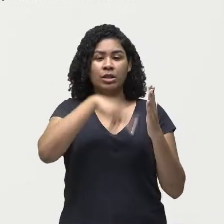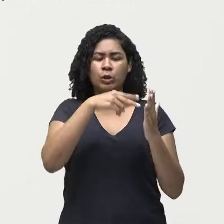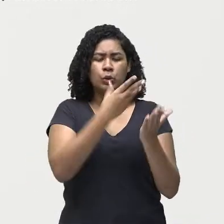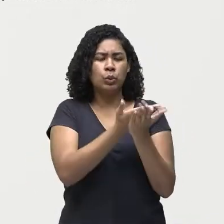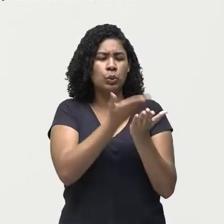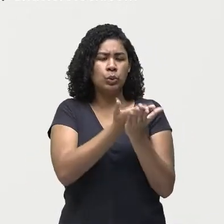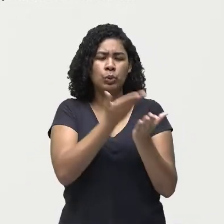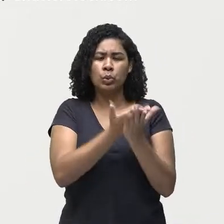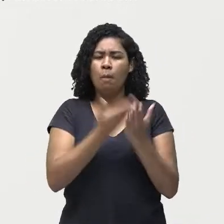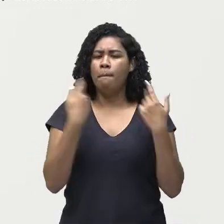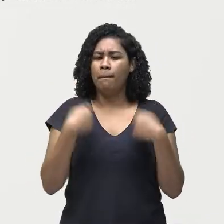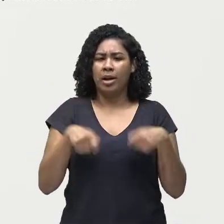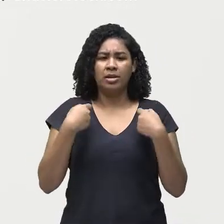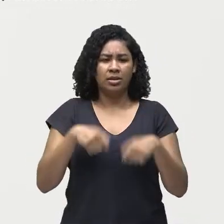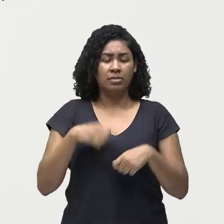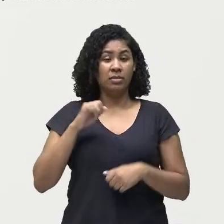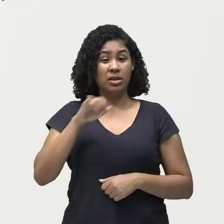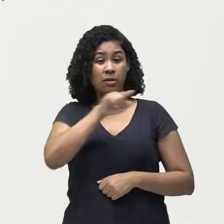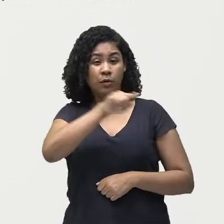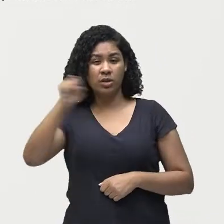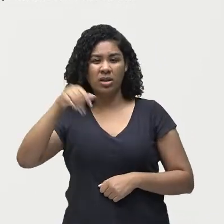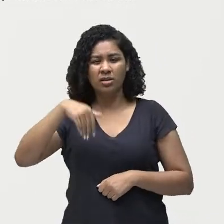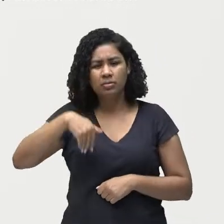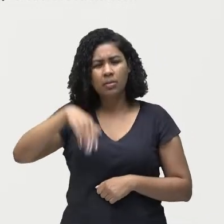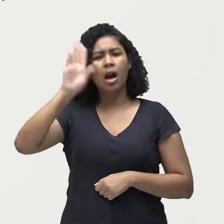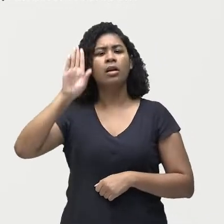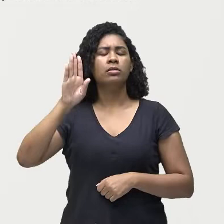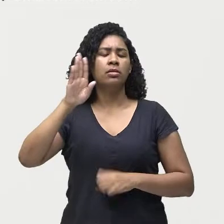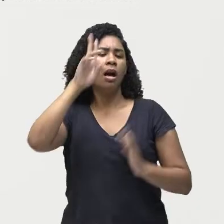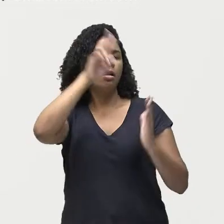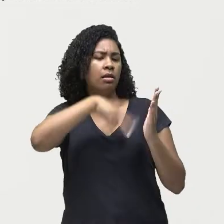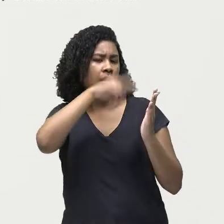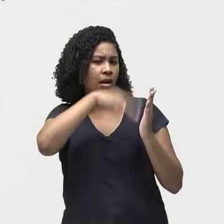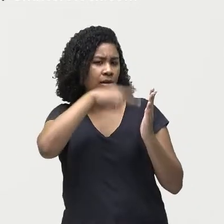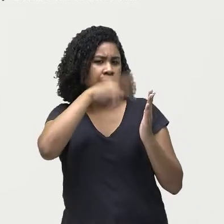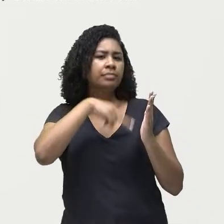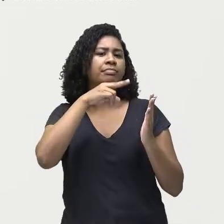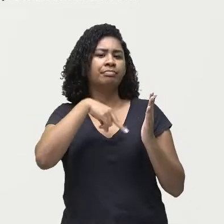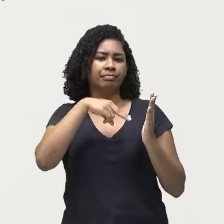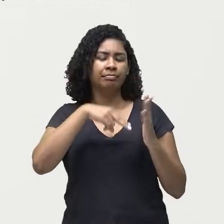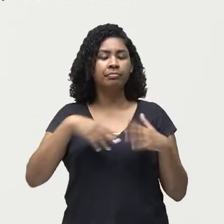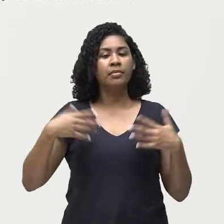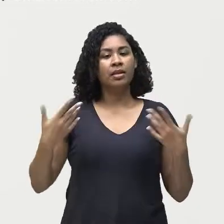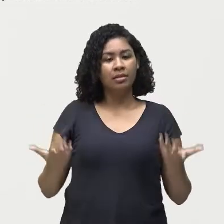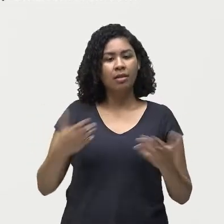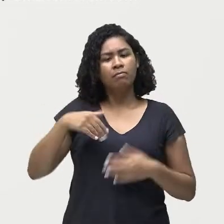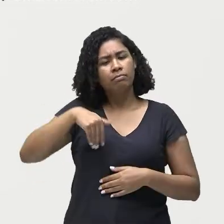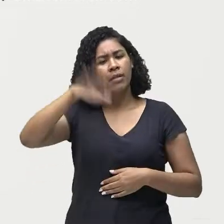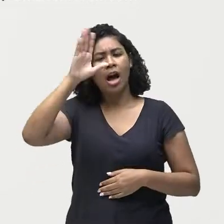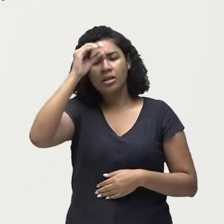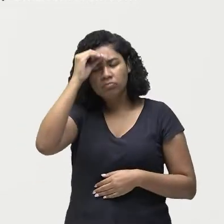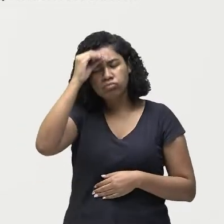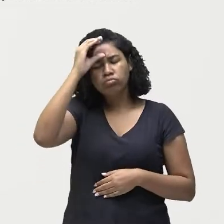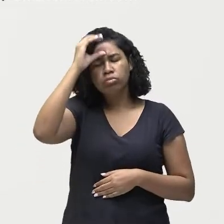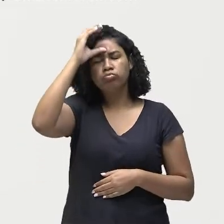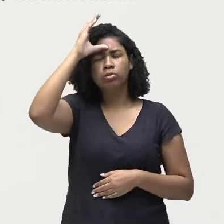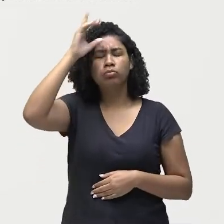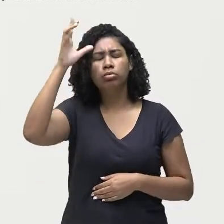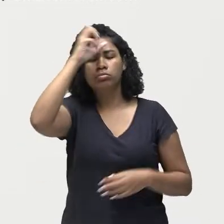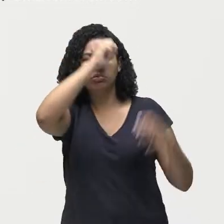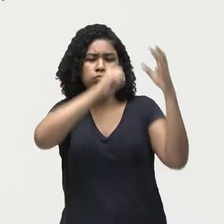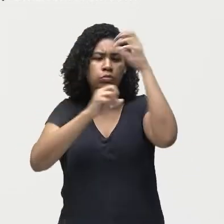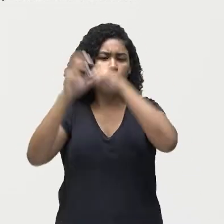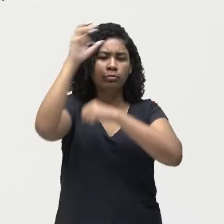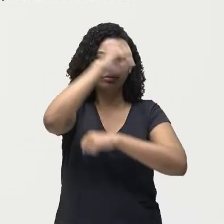estudar. À medida que você lê, quanto mais você lê, mais conhecimento você vai adquirir